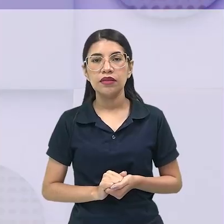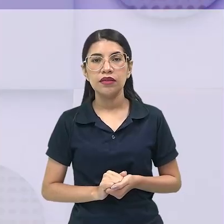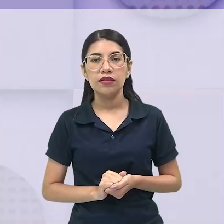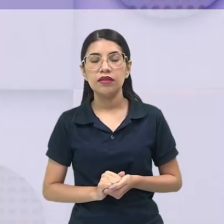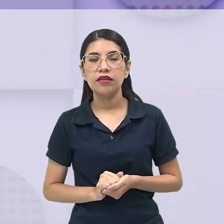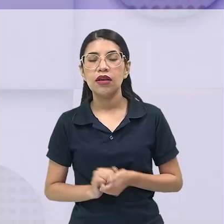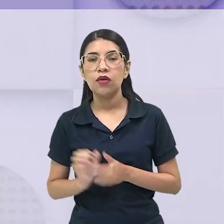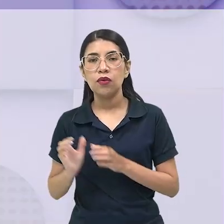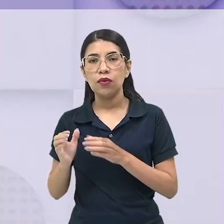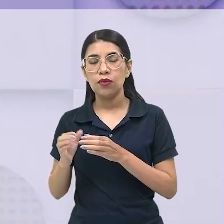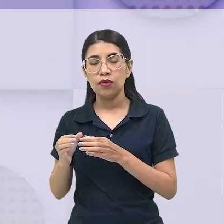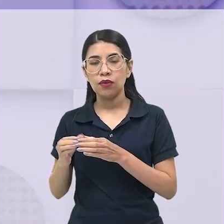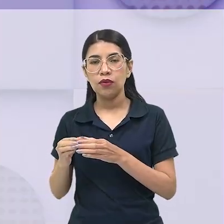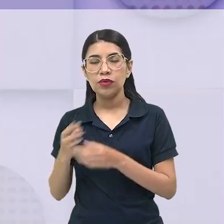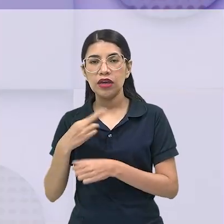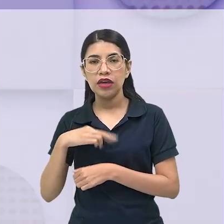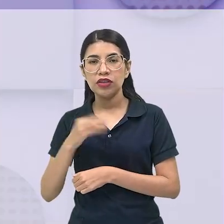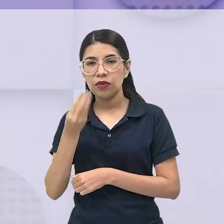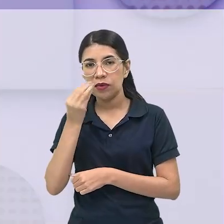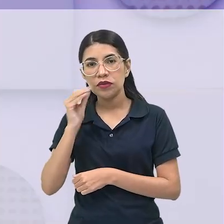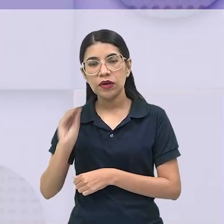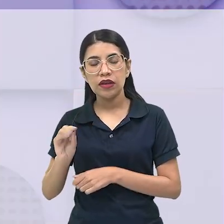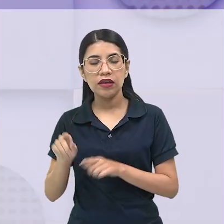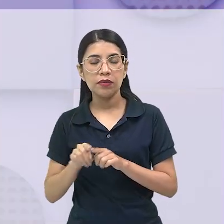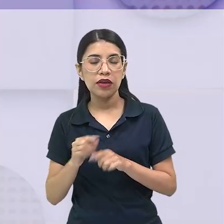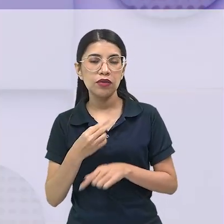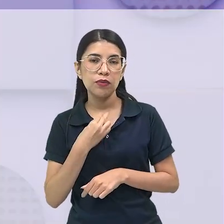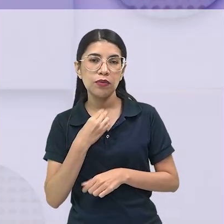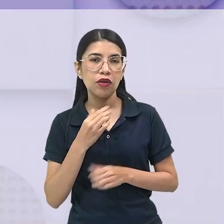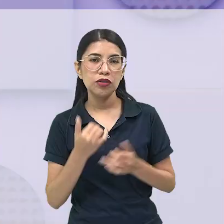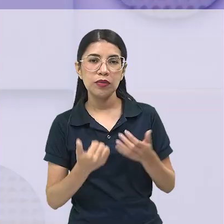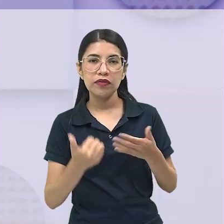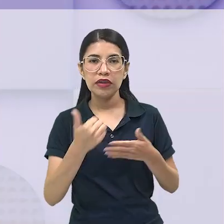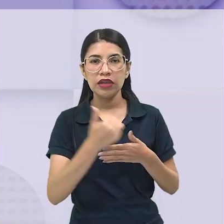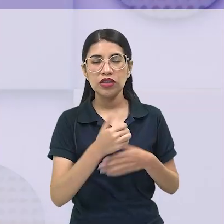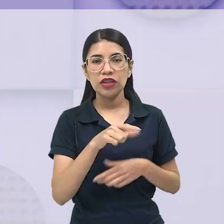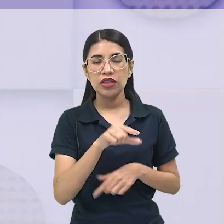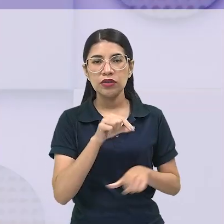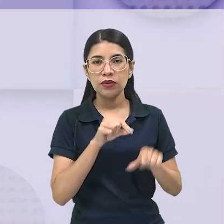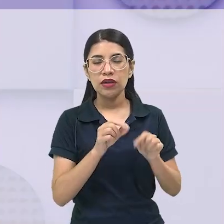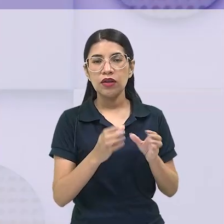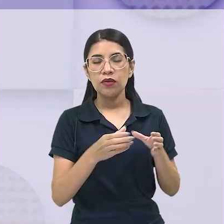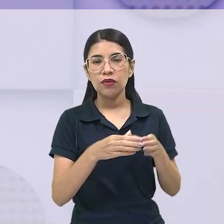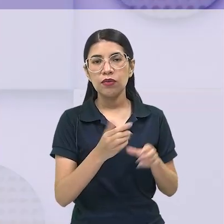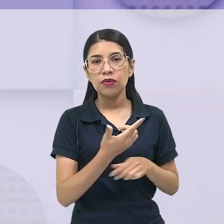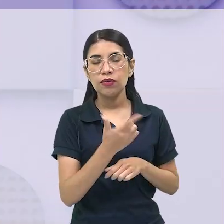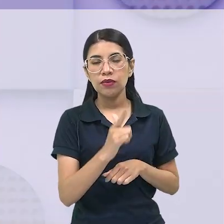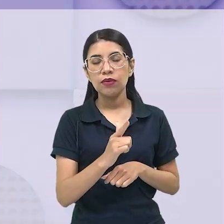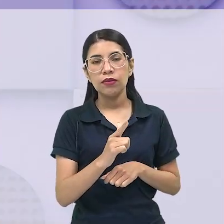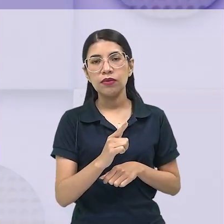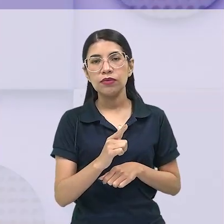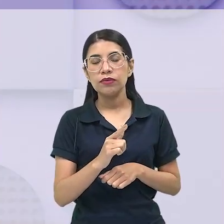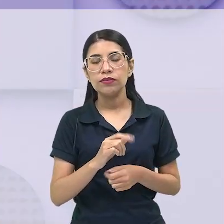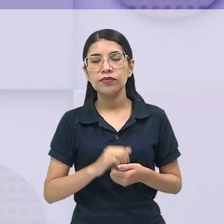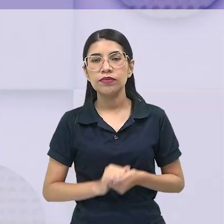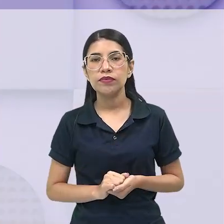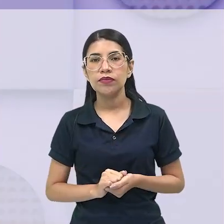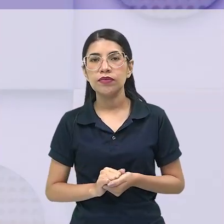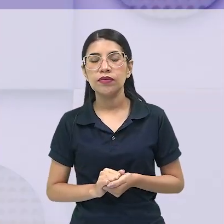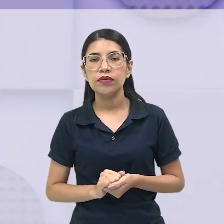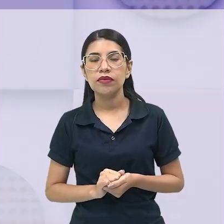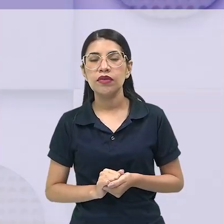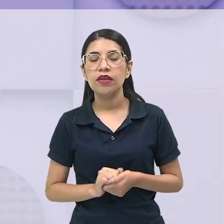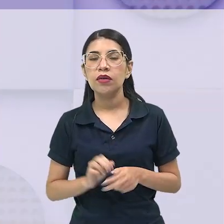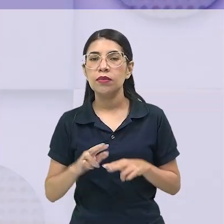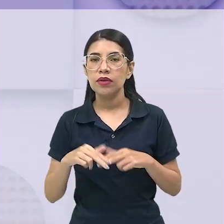religioso e muito menos privilegiar outros grupos religiosos porque são mais palatáveis. Então,